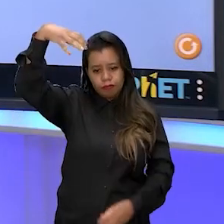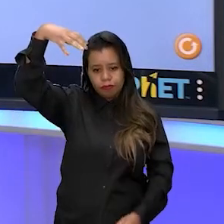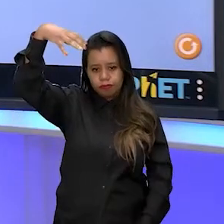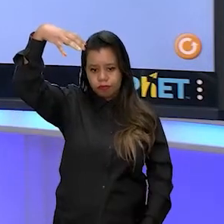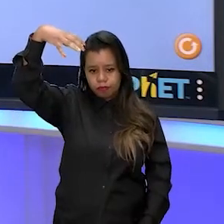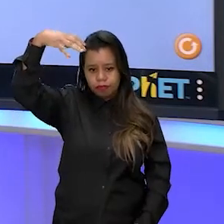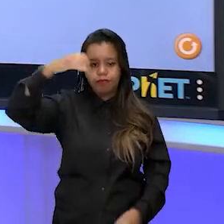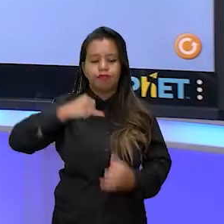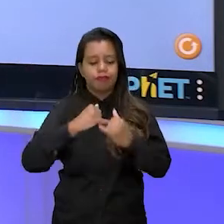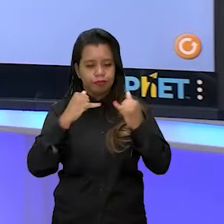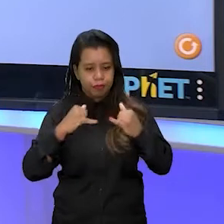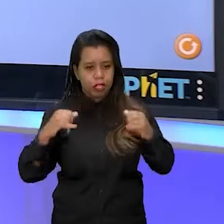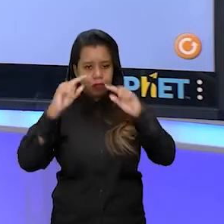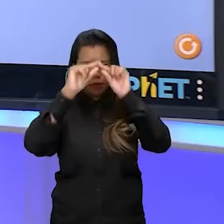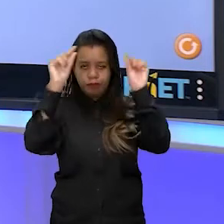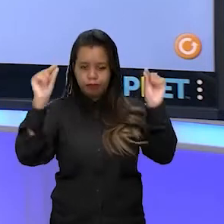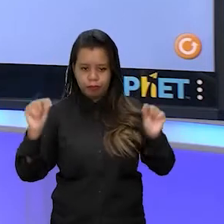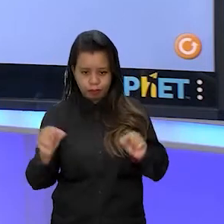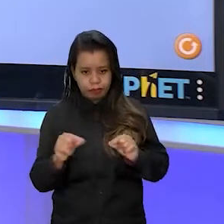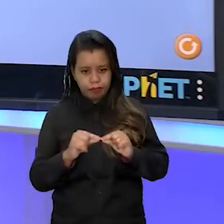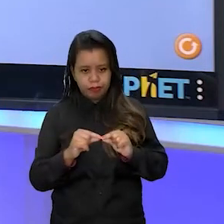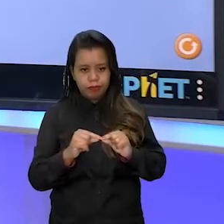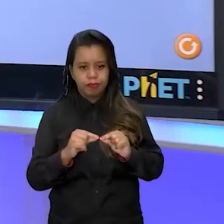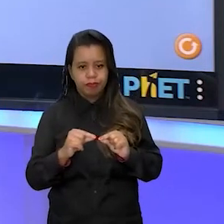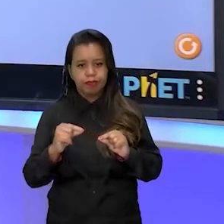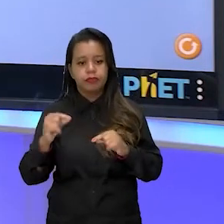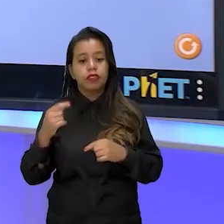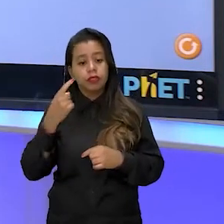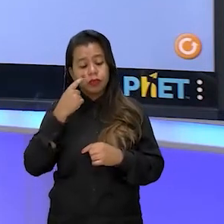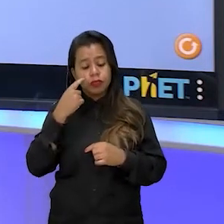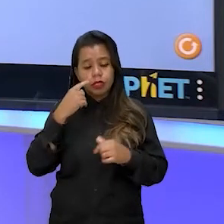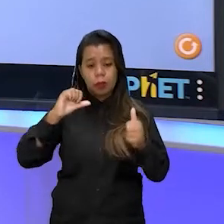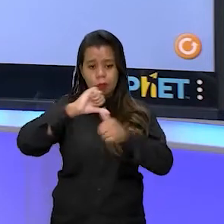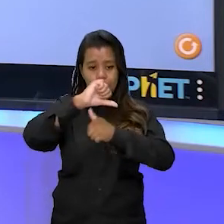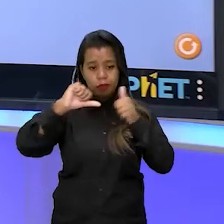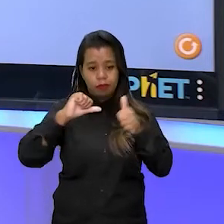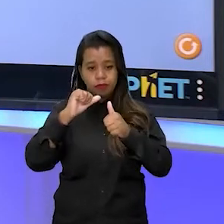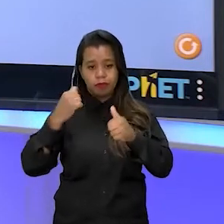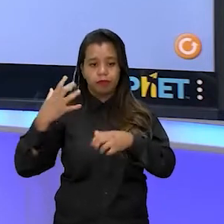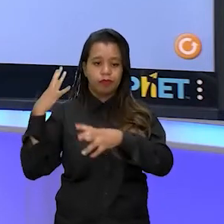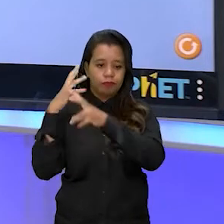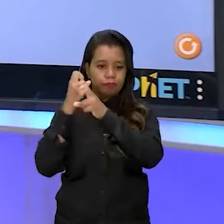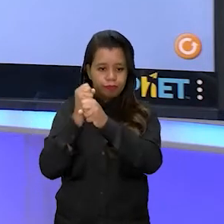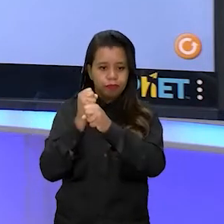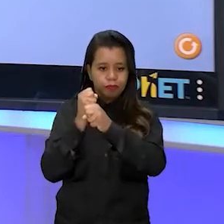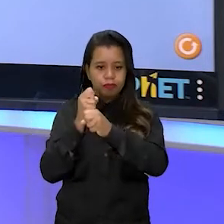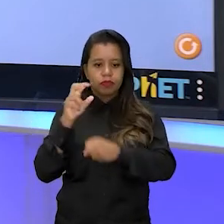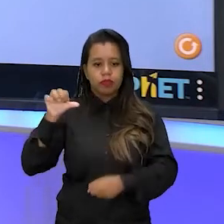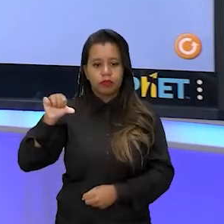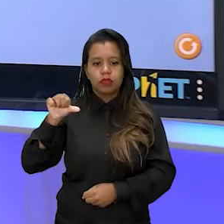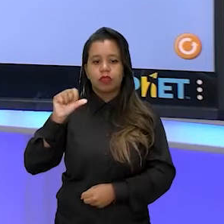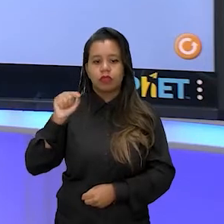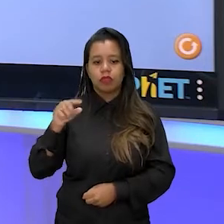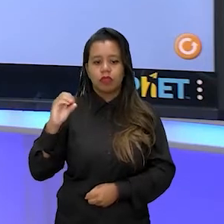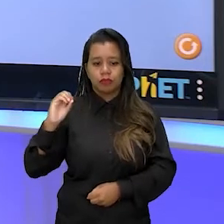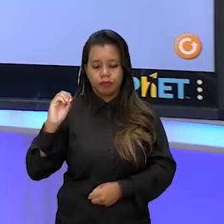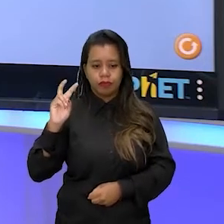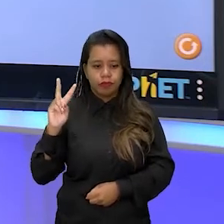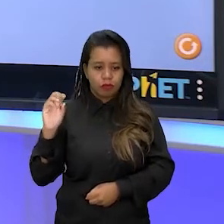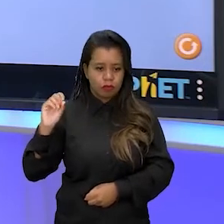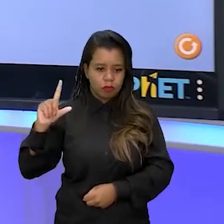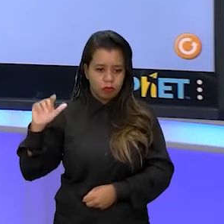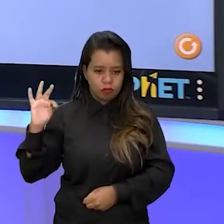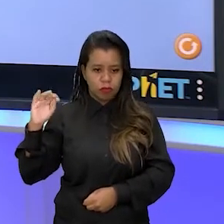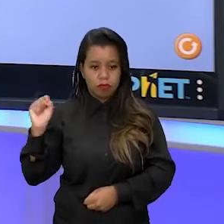Ó, se você quiser mudar o valor, veja aqui, o gerador nosso, a nossa pilha, tá com 9 volts. Você clica nele, ele